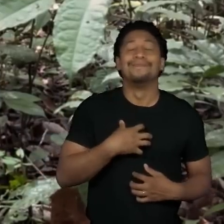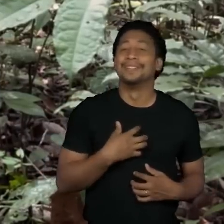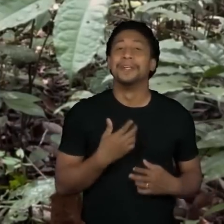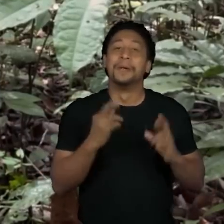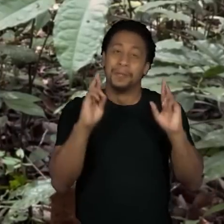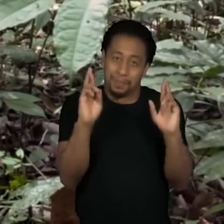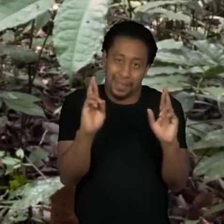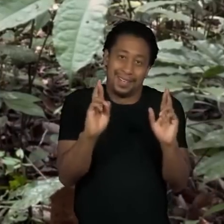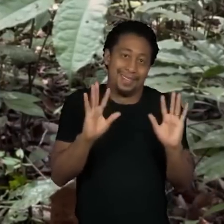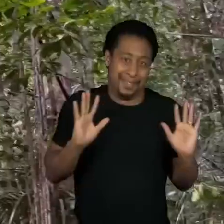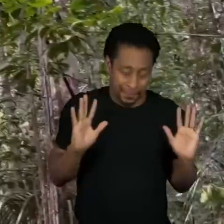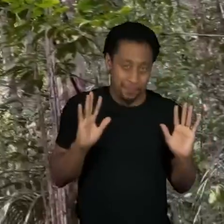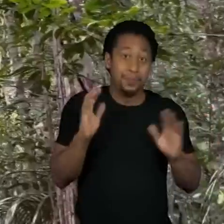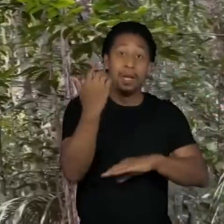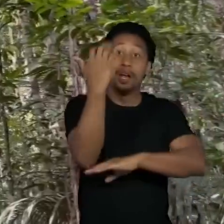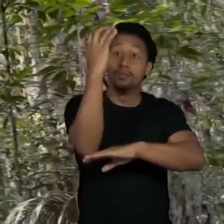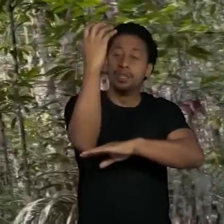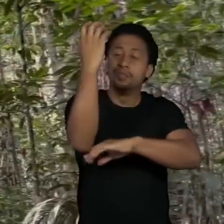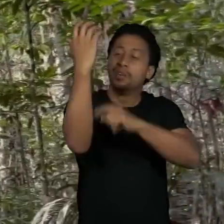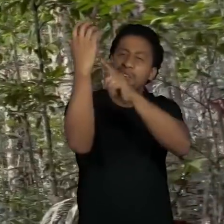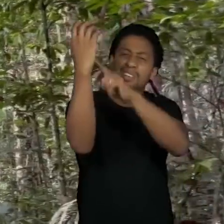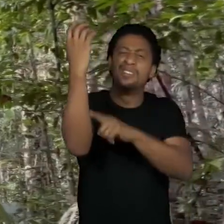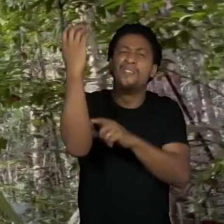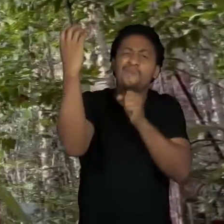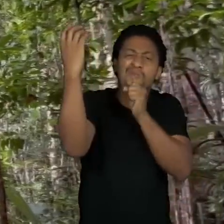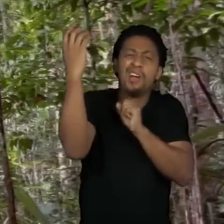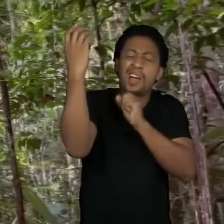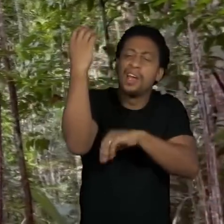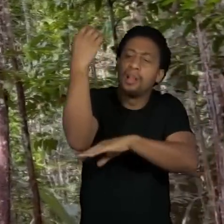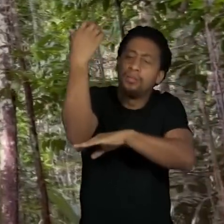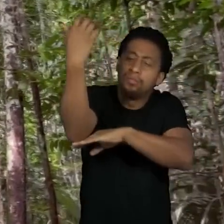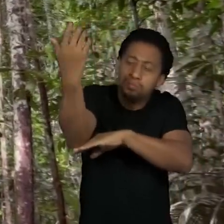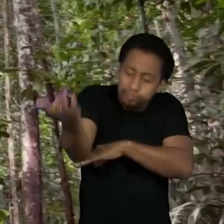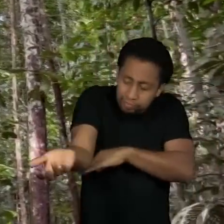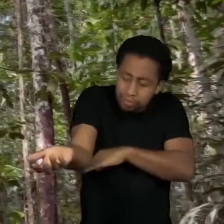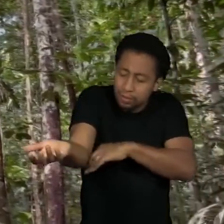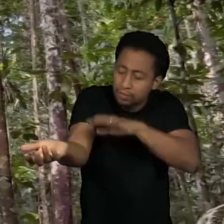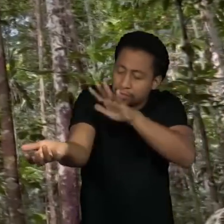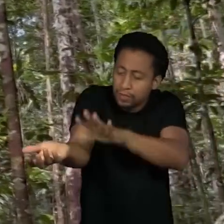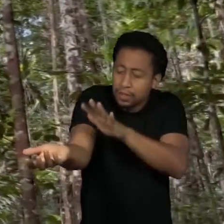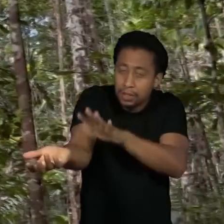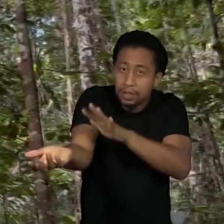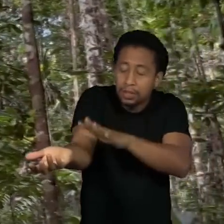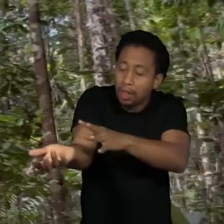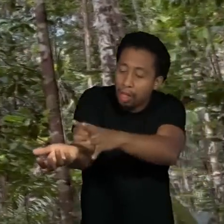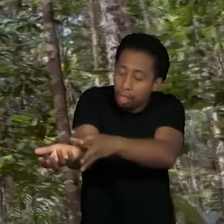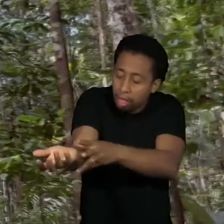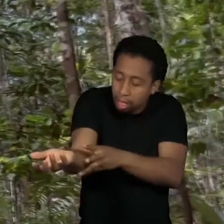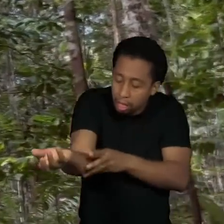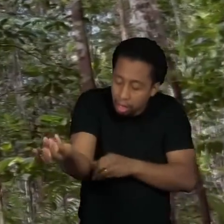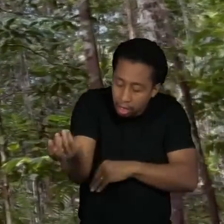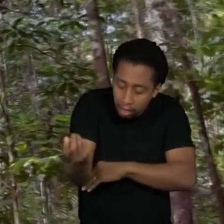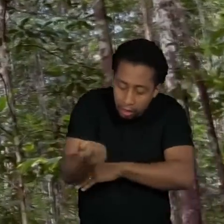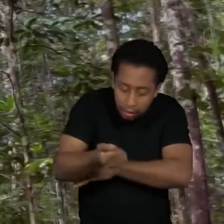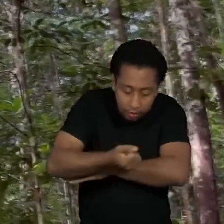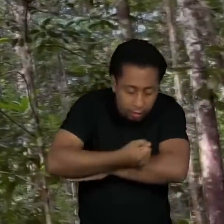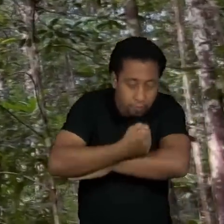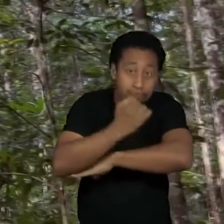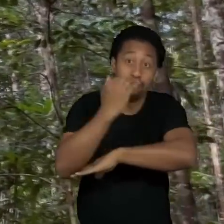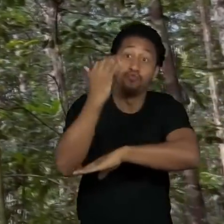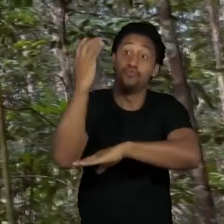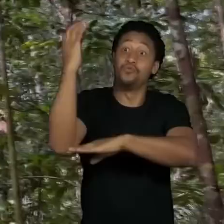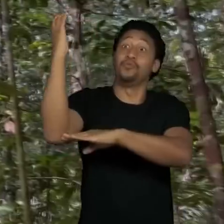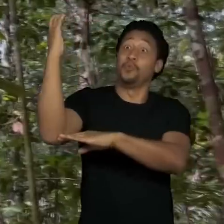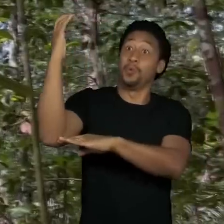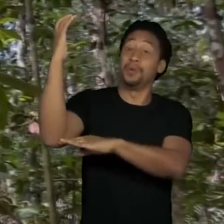uma possibilidade de recuperar serviços ambientais essenciais que foram perdidos quando a gente tira a floresta. E,